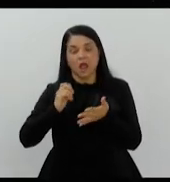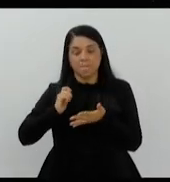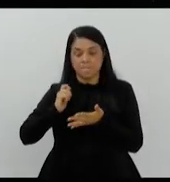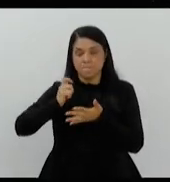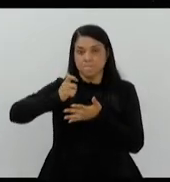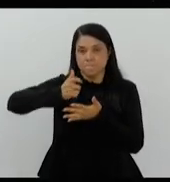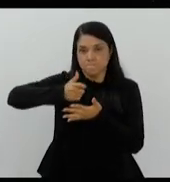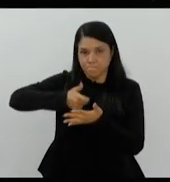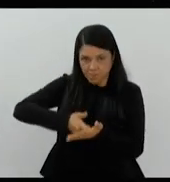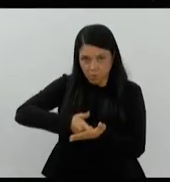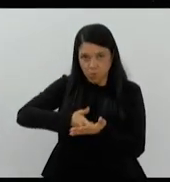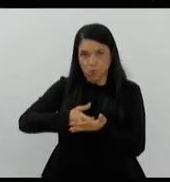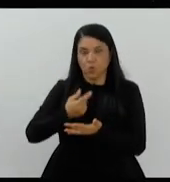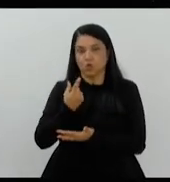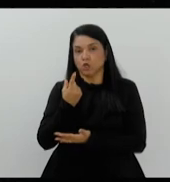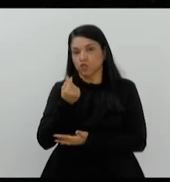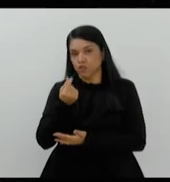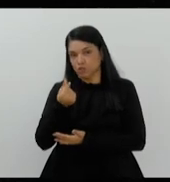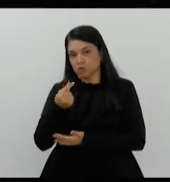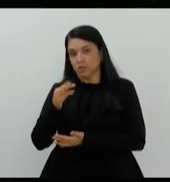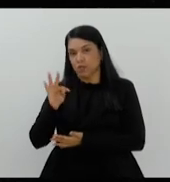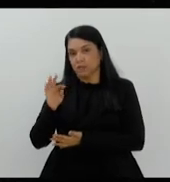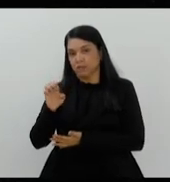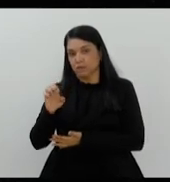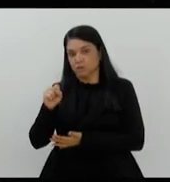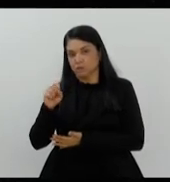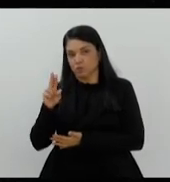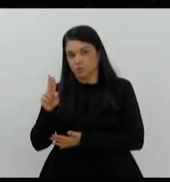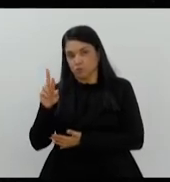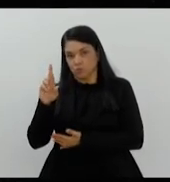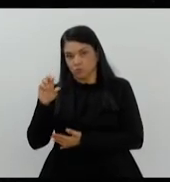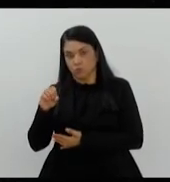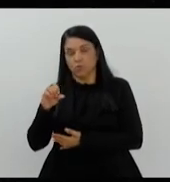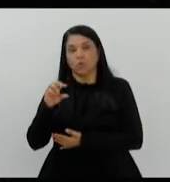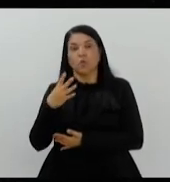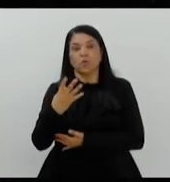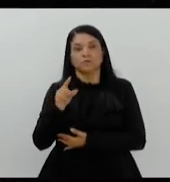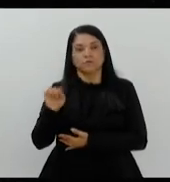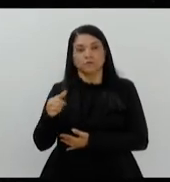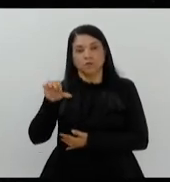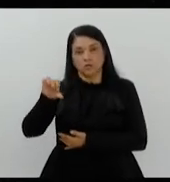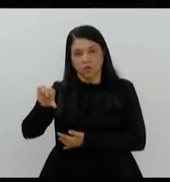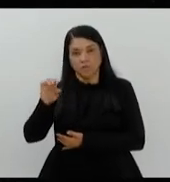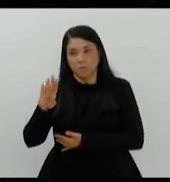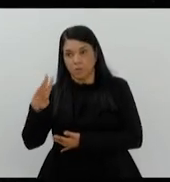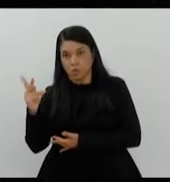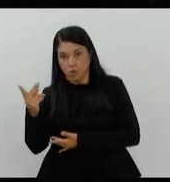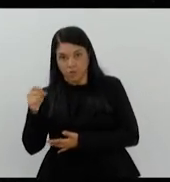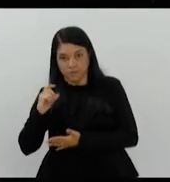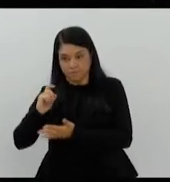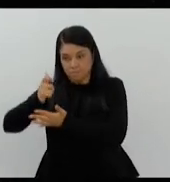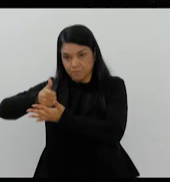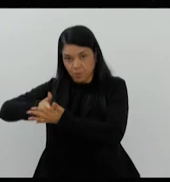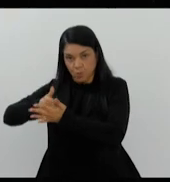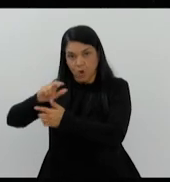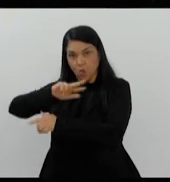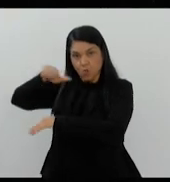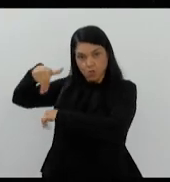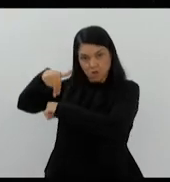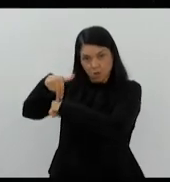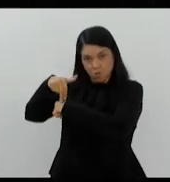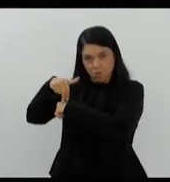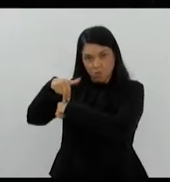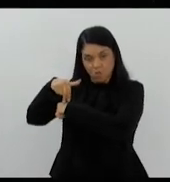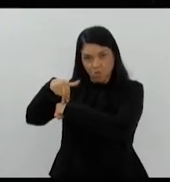com dinheiro do Tesouro 4,9 bilhões de reais para a União,